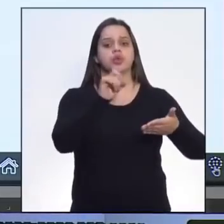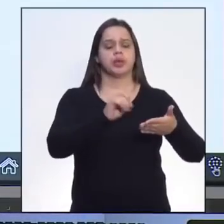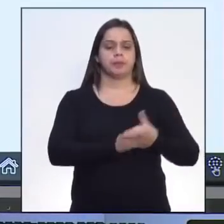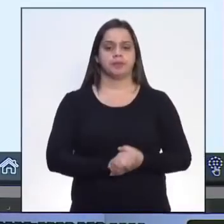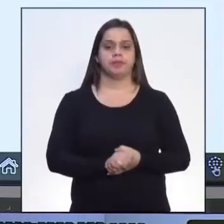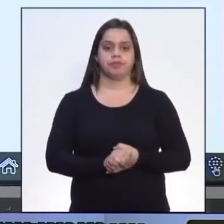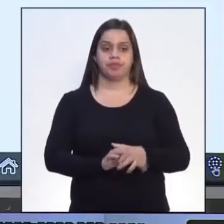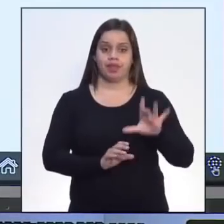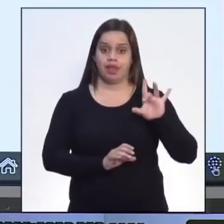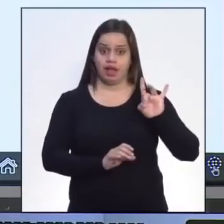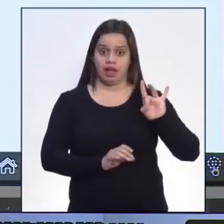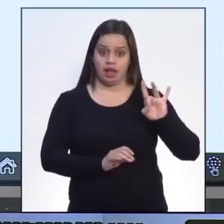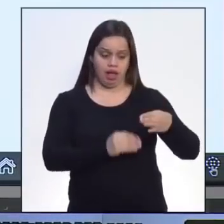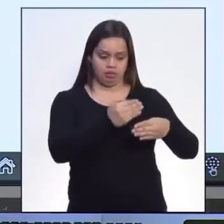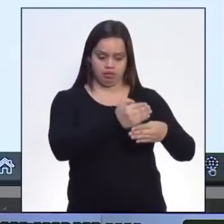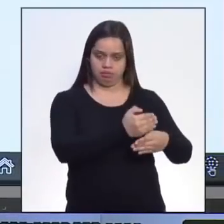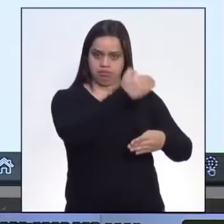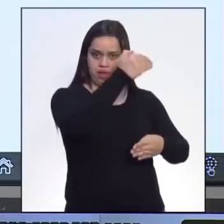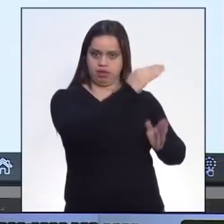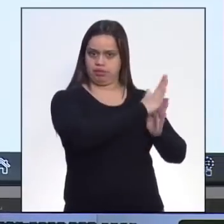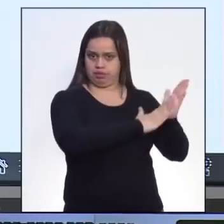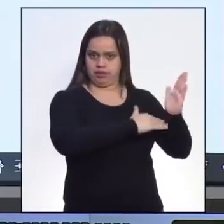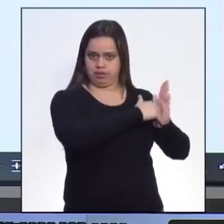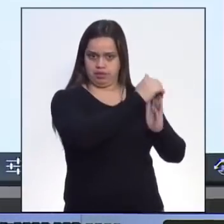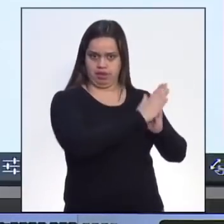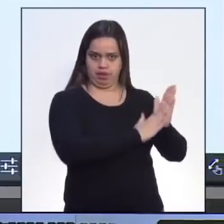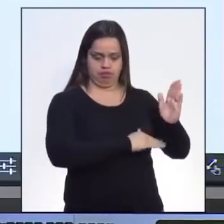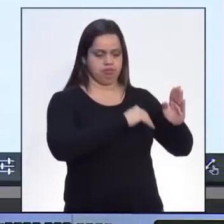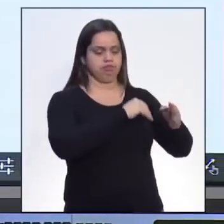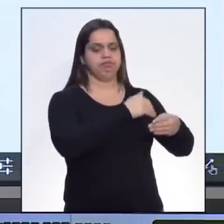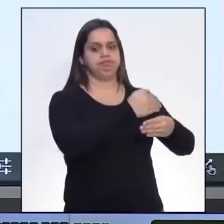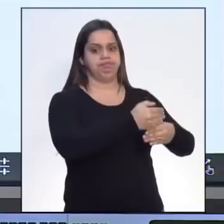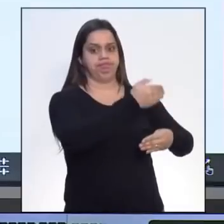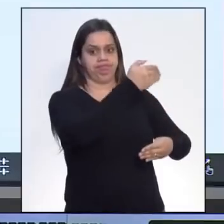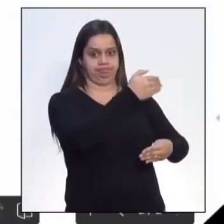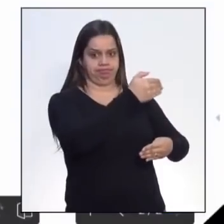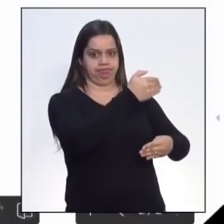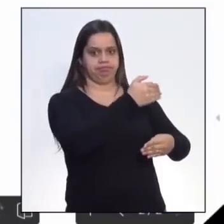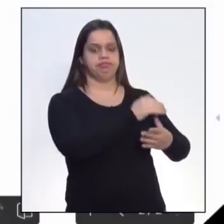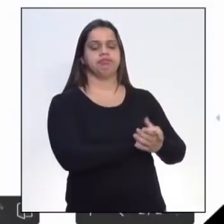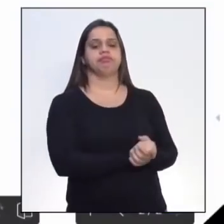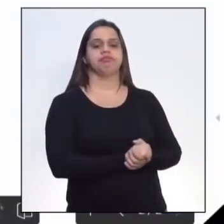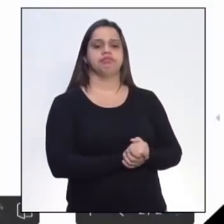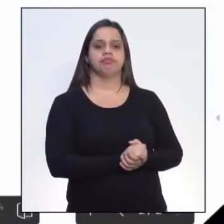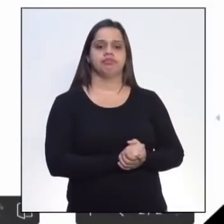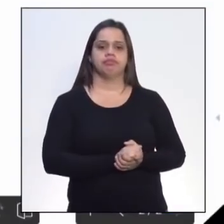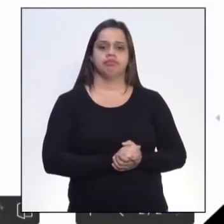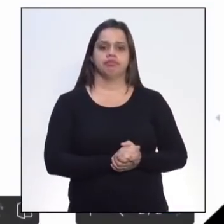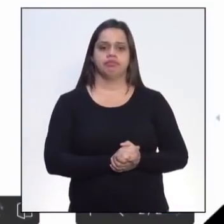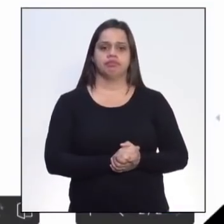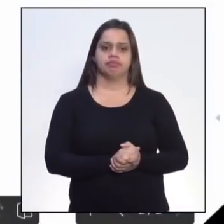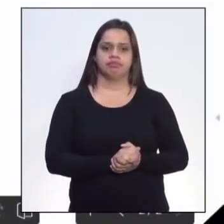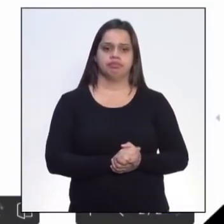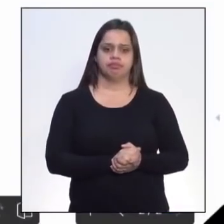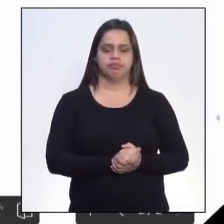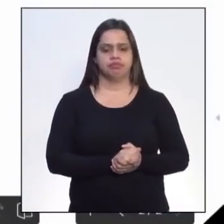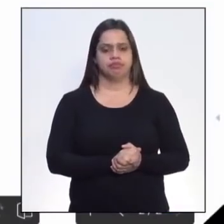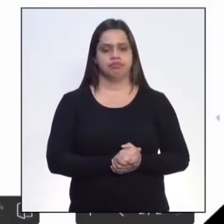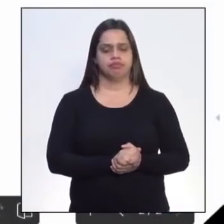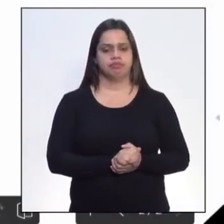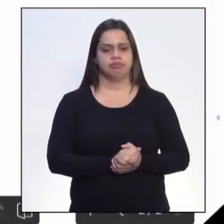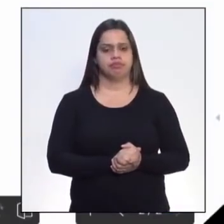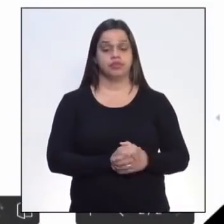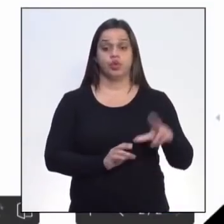para cada parede, não é isso? Sim, né? Cada parede